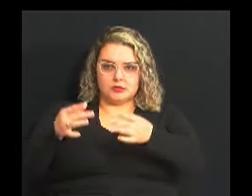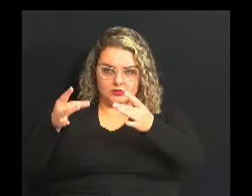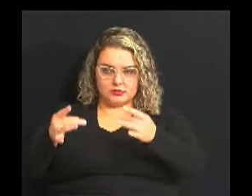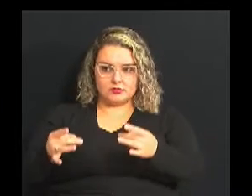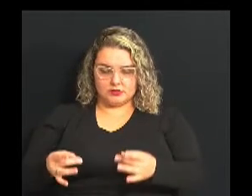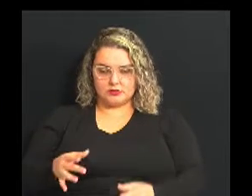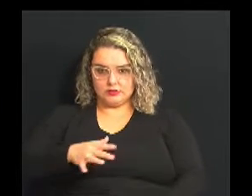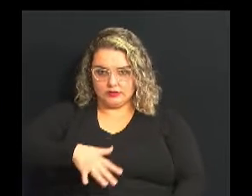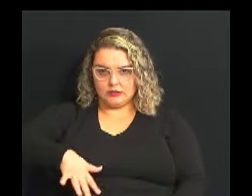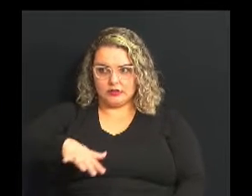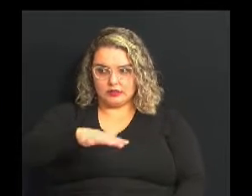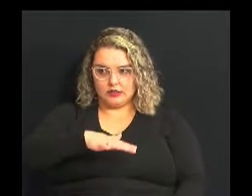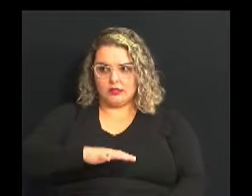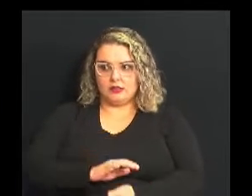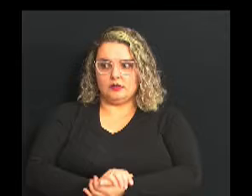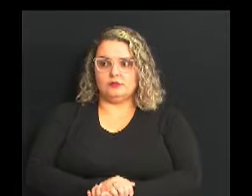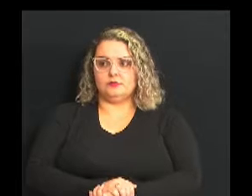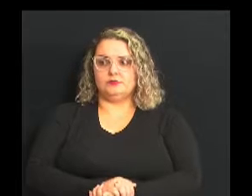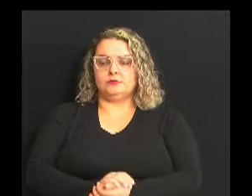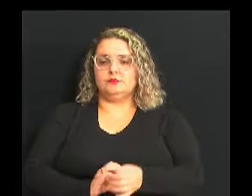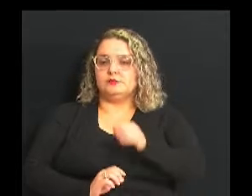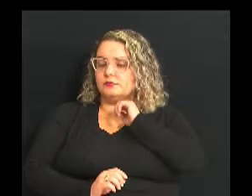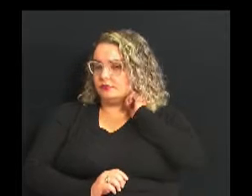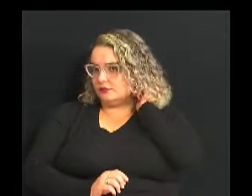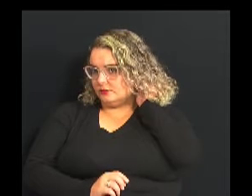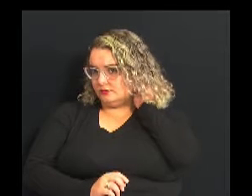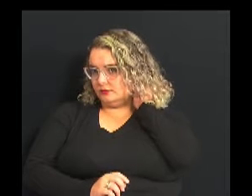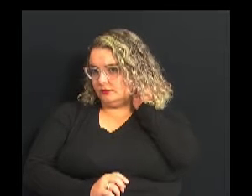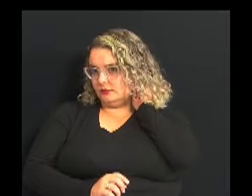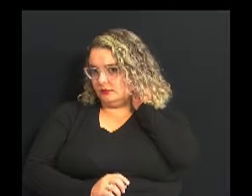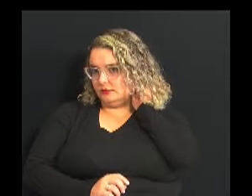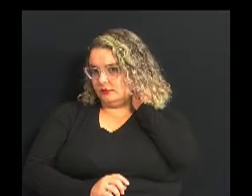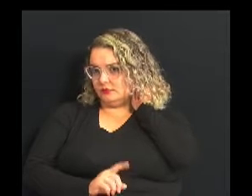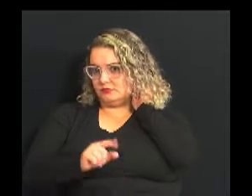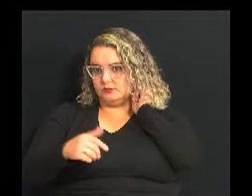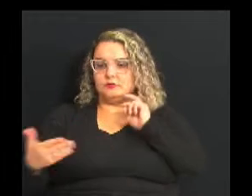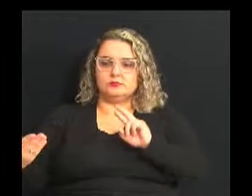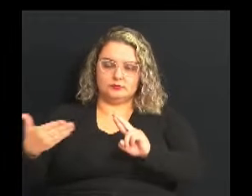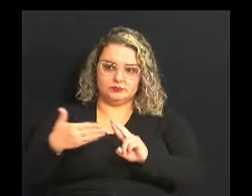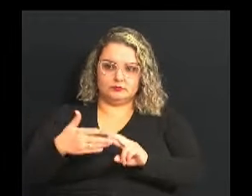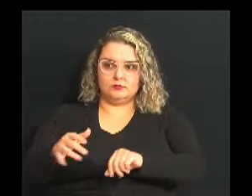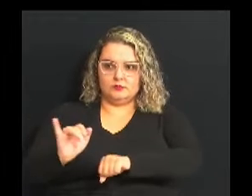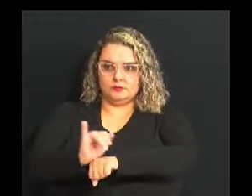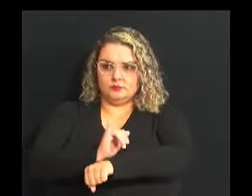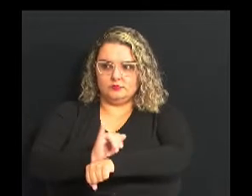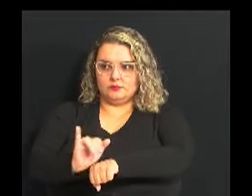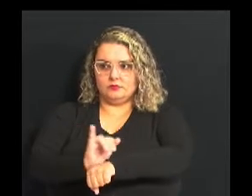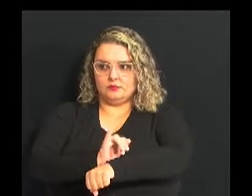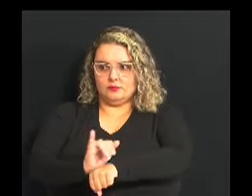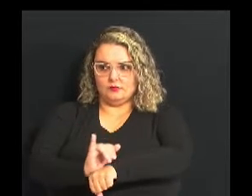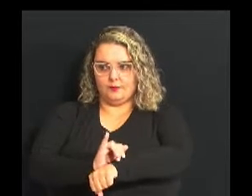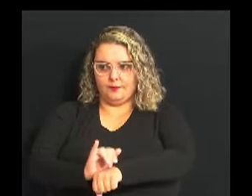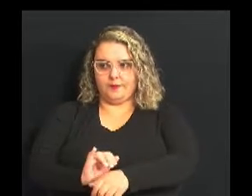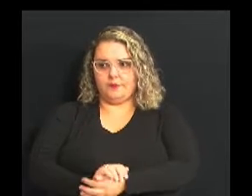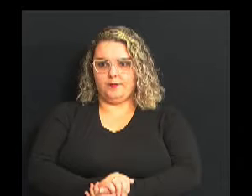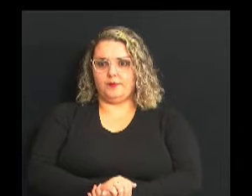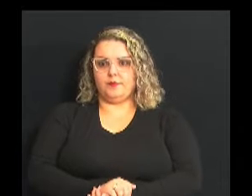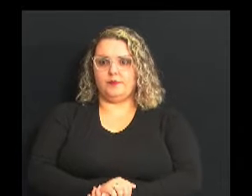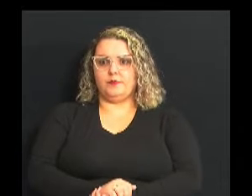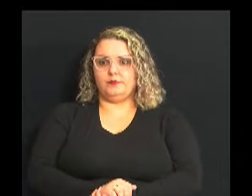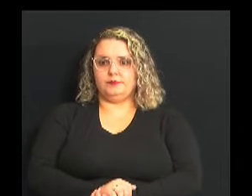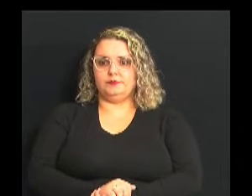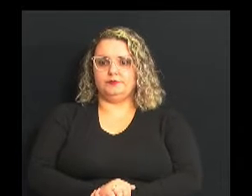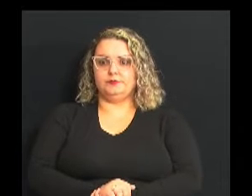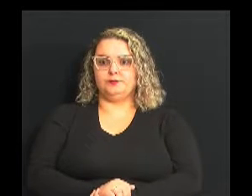né? Esse é o nosso referencial estratégico, né? De missão, visão e valores, né? Que a